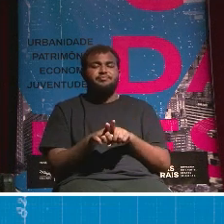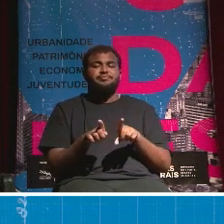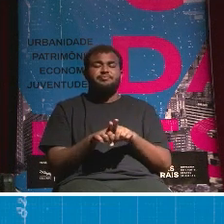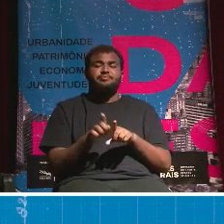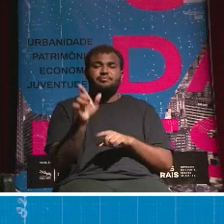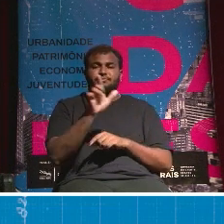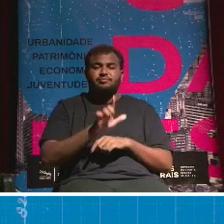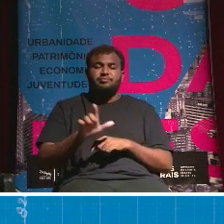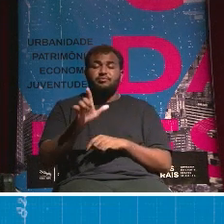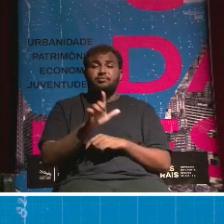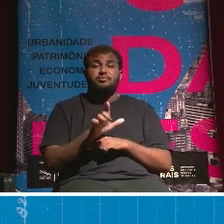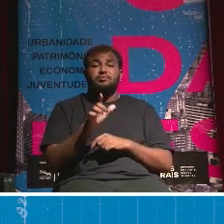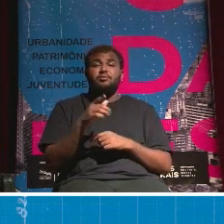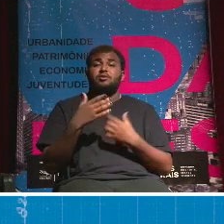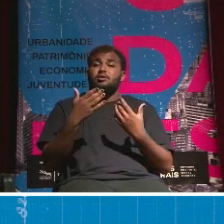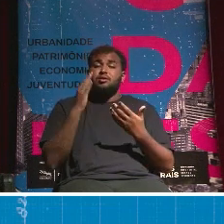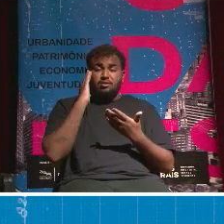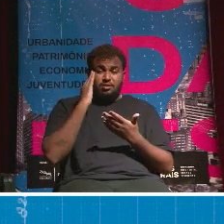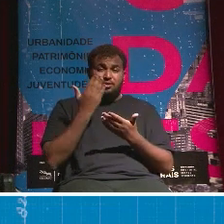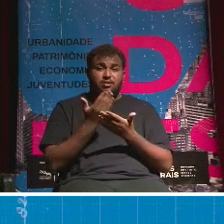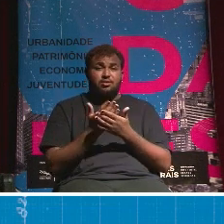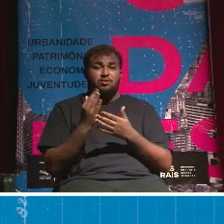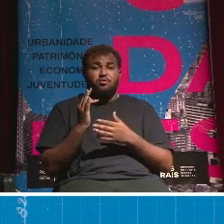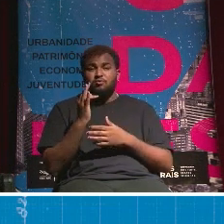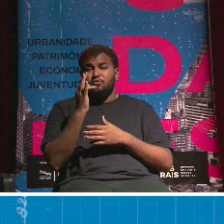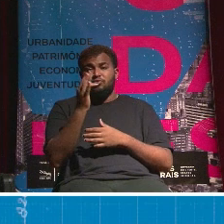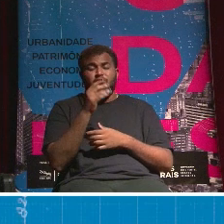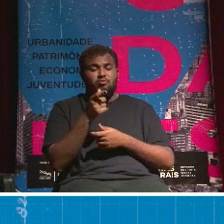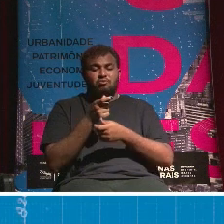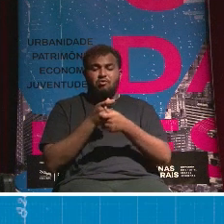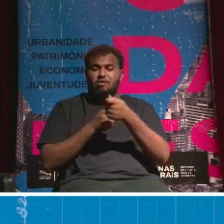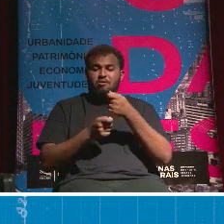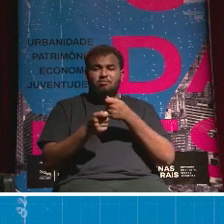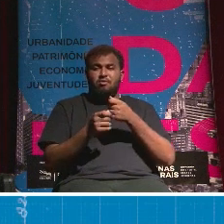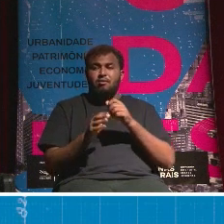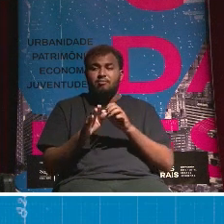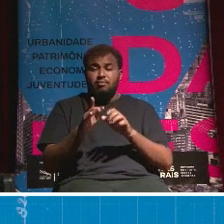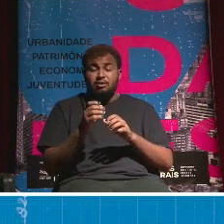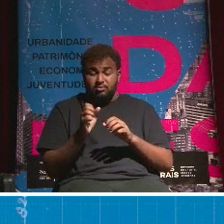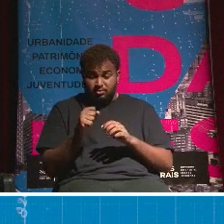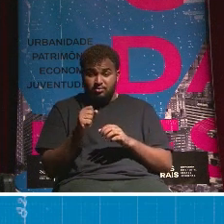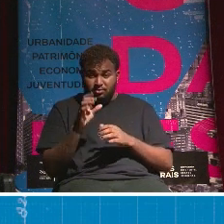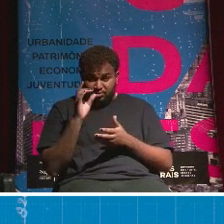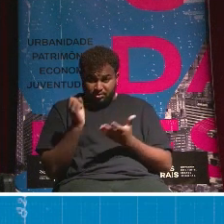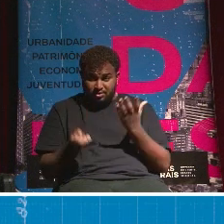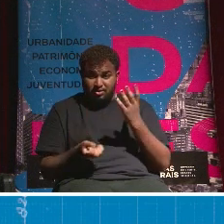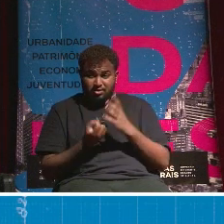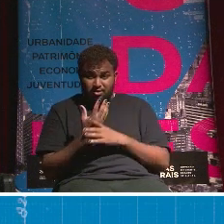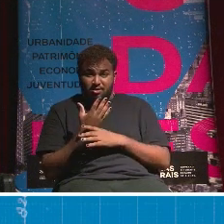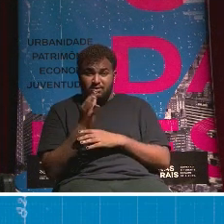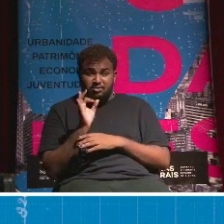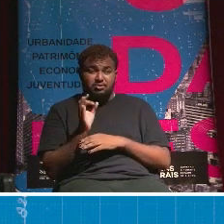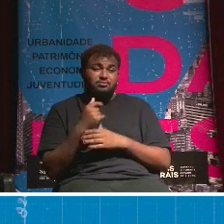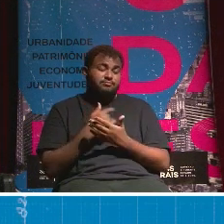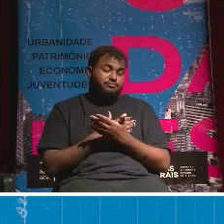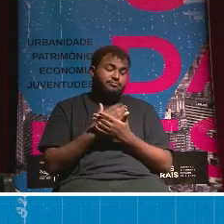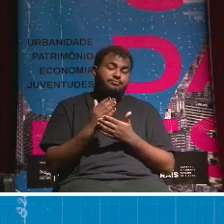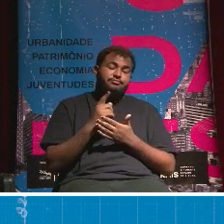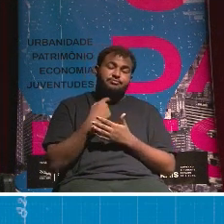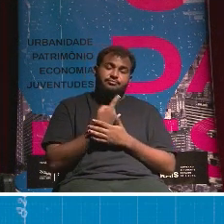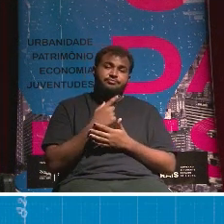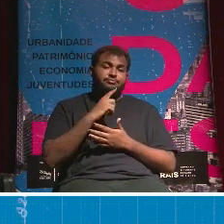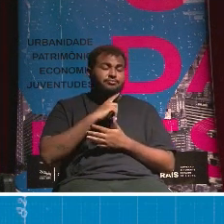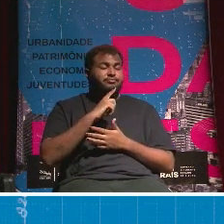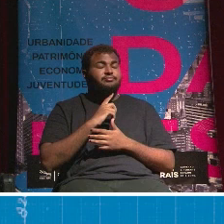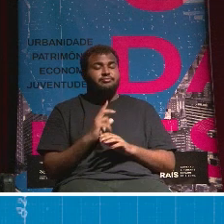lógica, ela acredita que o futuro não é controlado nem previsto, mas sim criado. E essa criação começa pelos meios que eu possuo